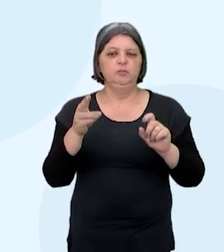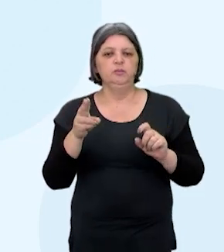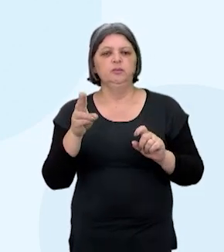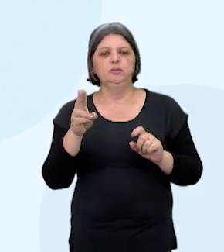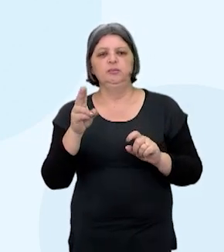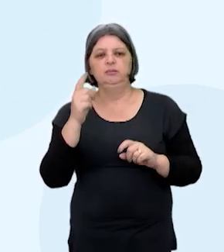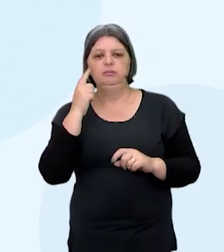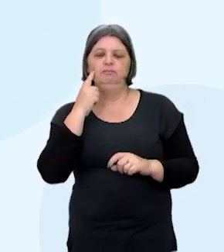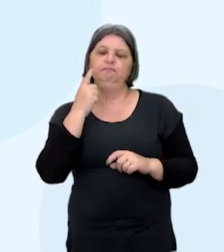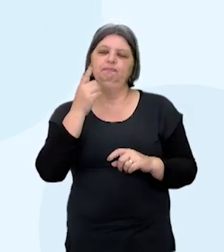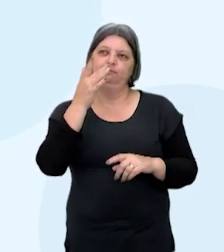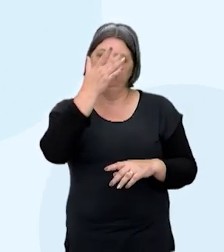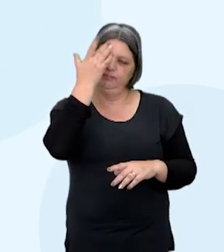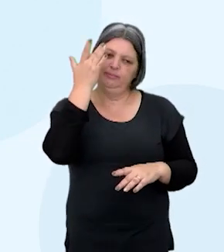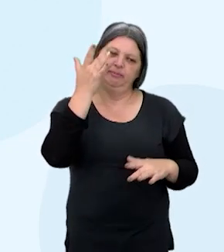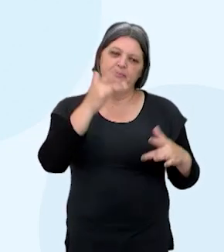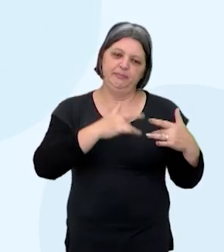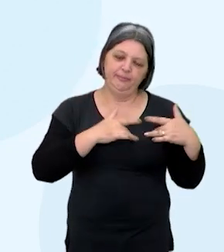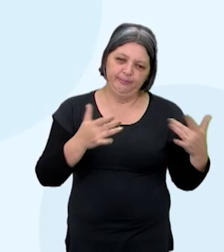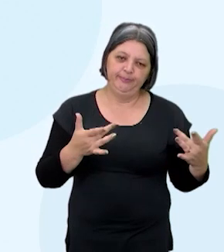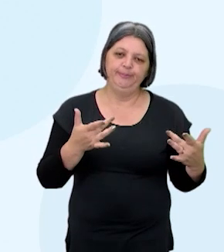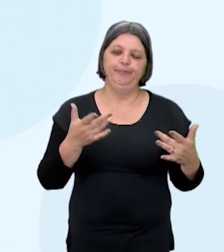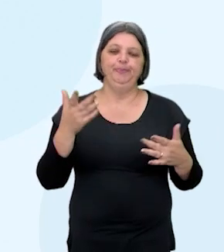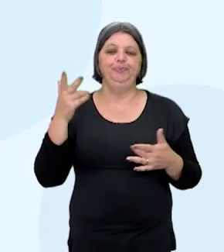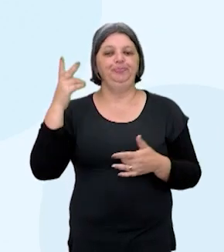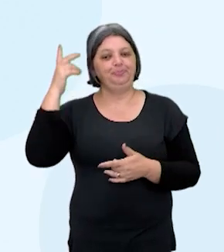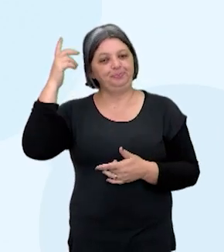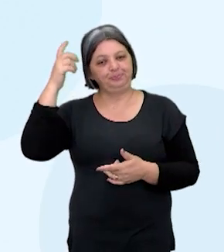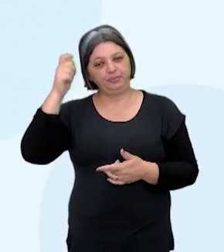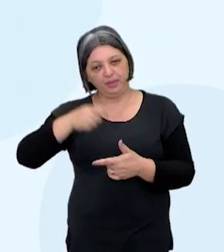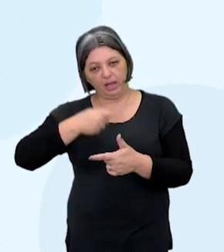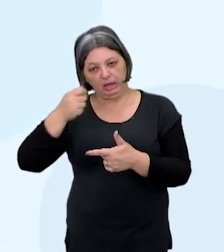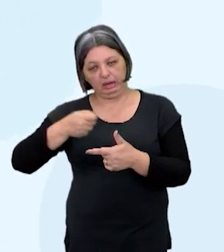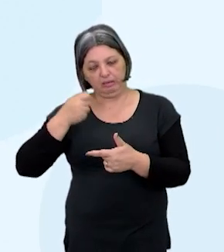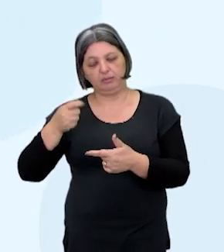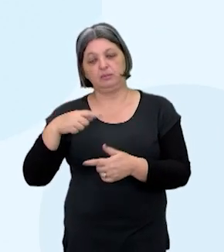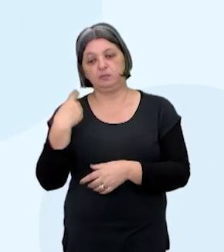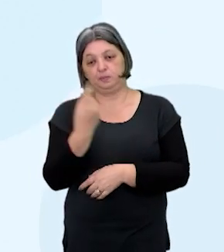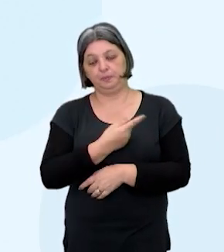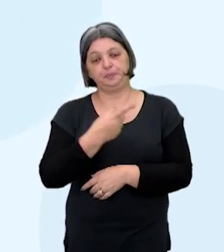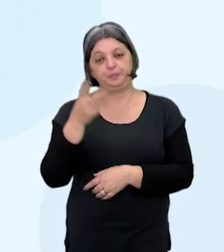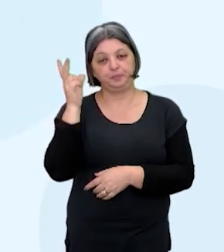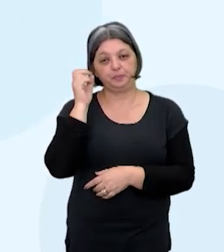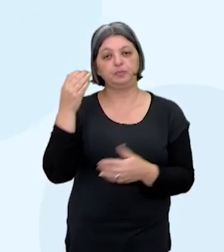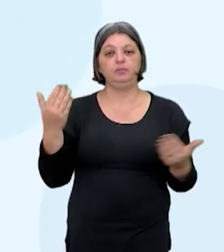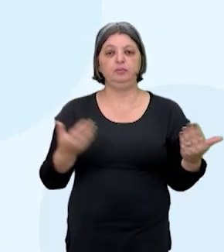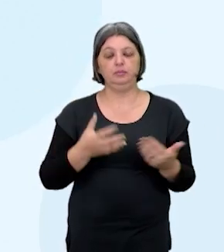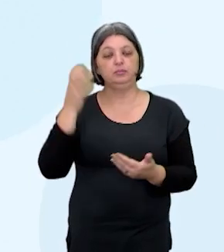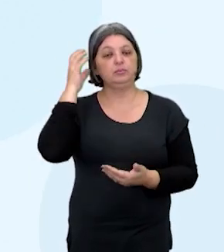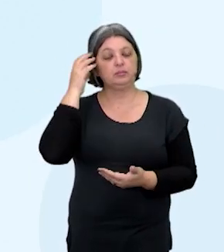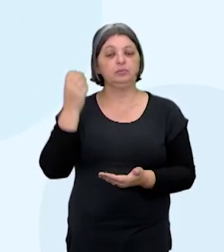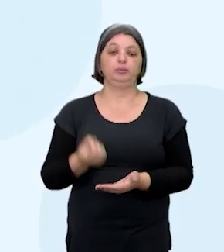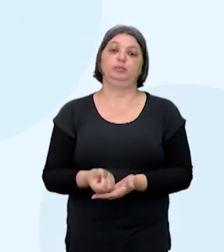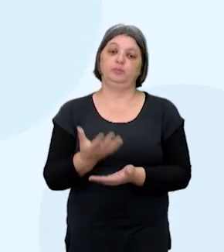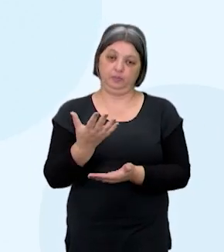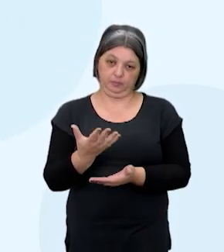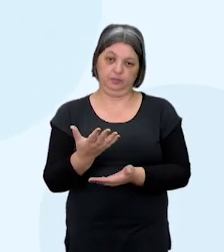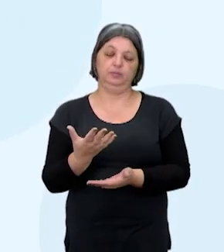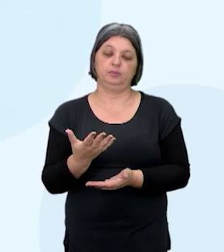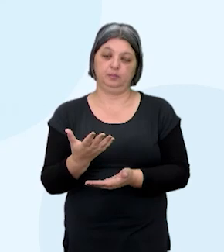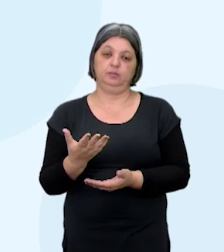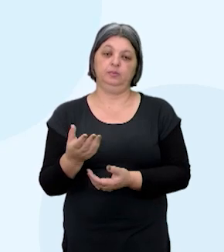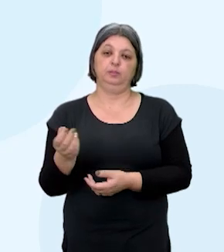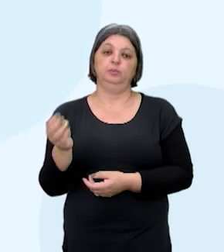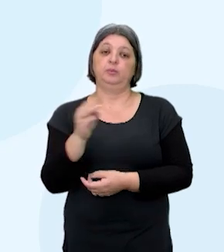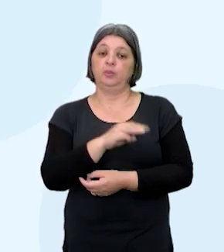contar com a boa vontade de alguém que a gravasse para nós, hoje já contamos com a facilidade de podermos ouvir no